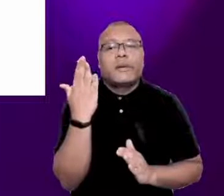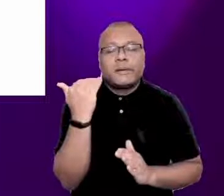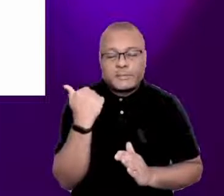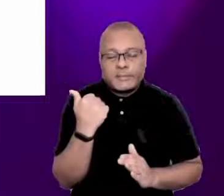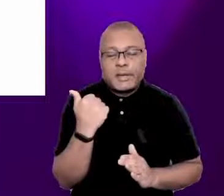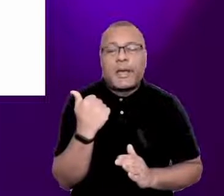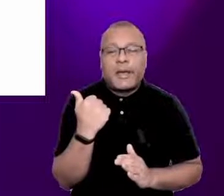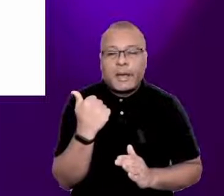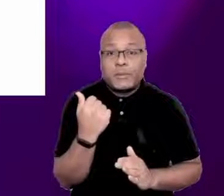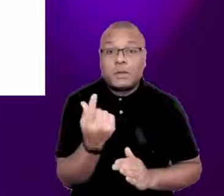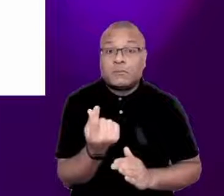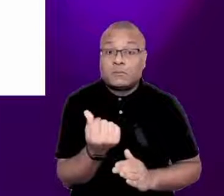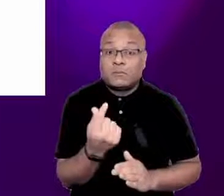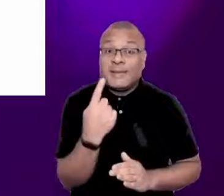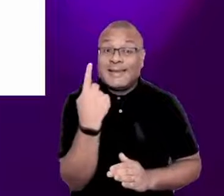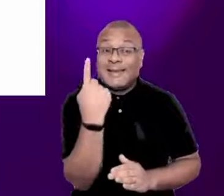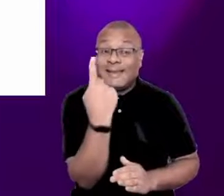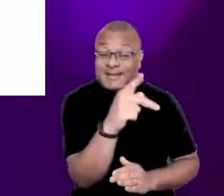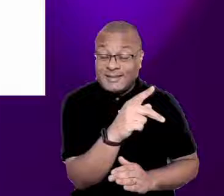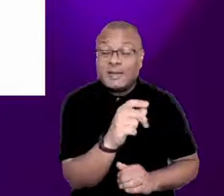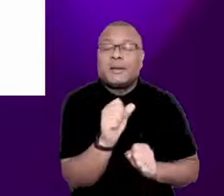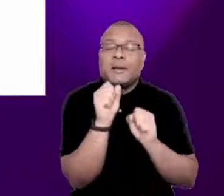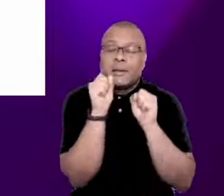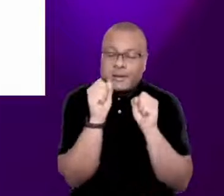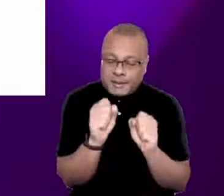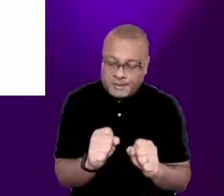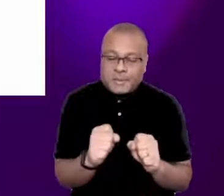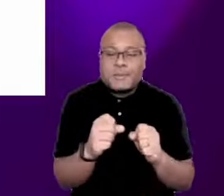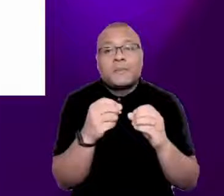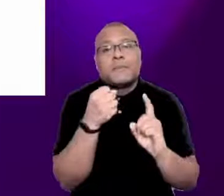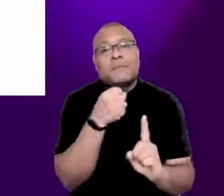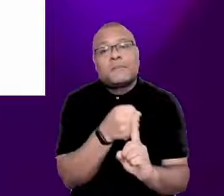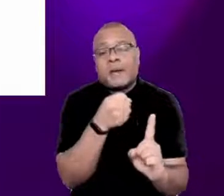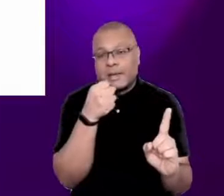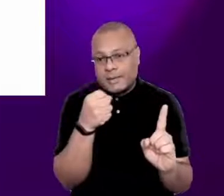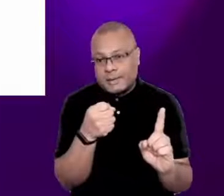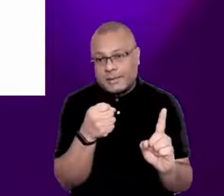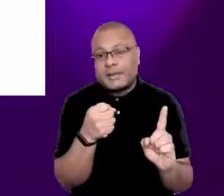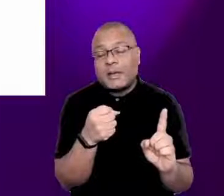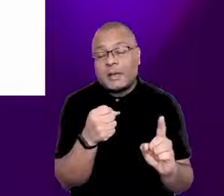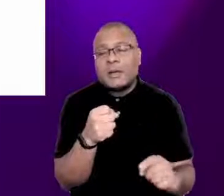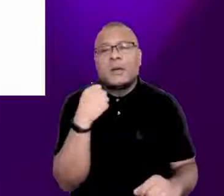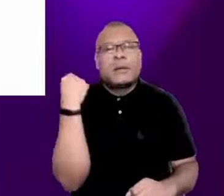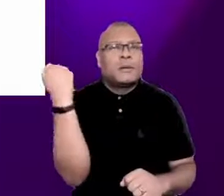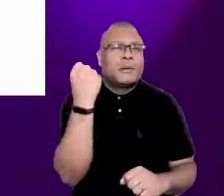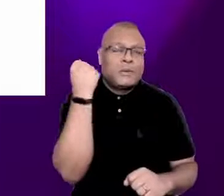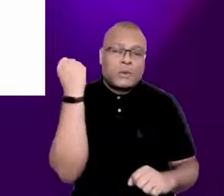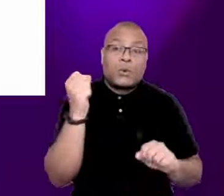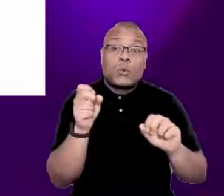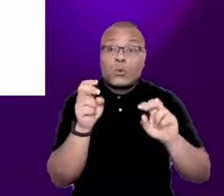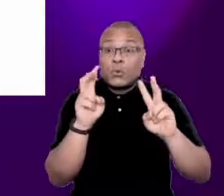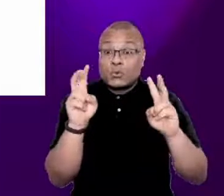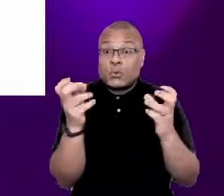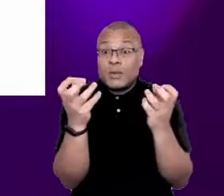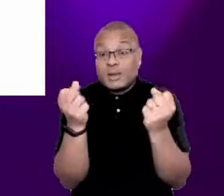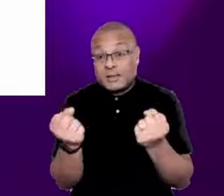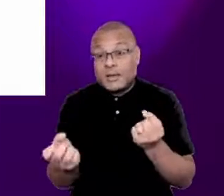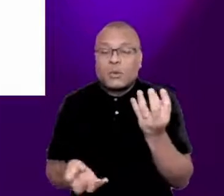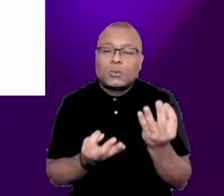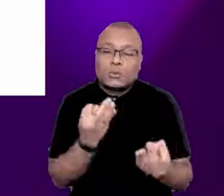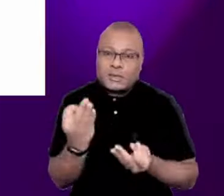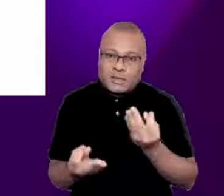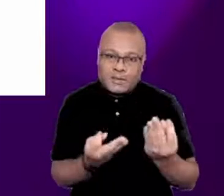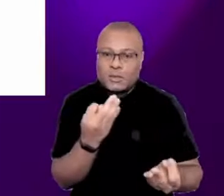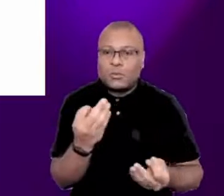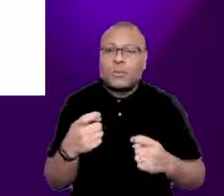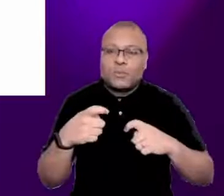condição social do paciente também pode afetá-lo profundamente nessa questão da adesão da terapêutica. Então, a